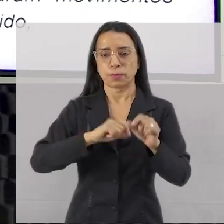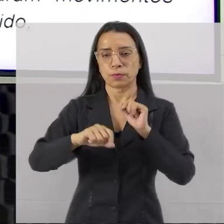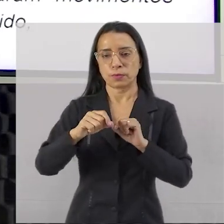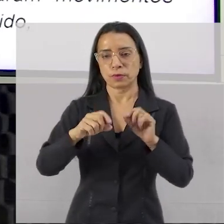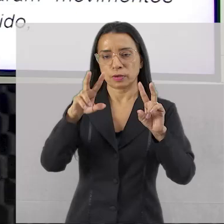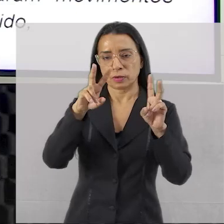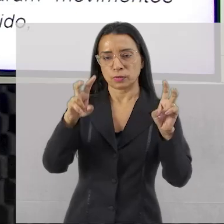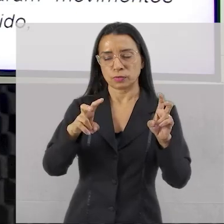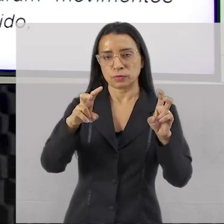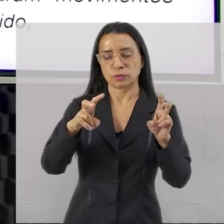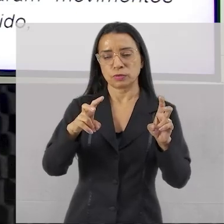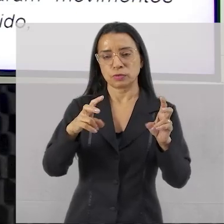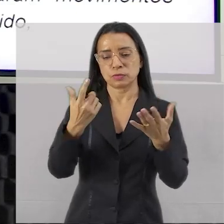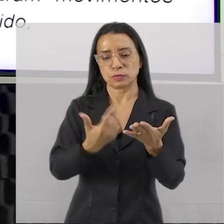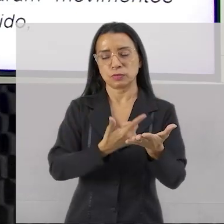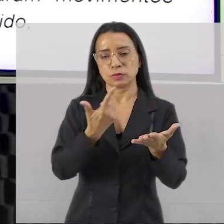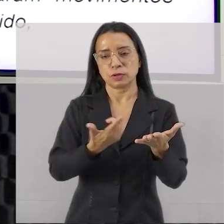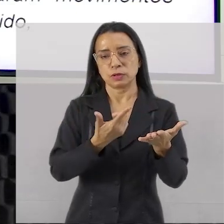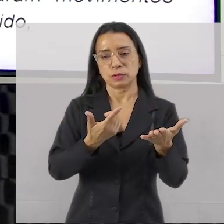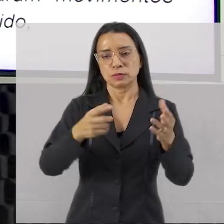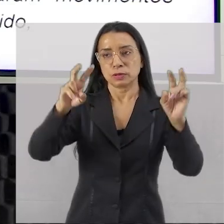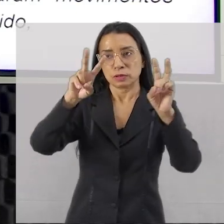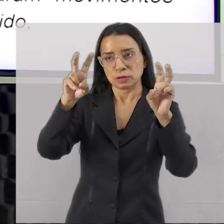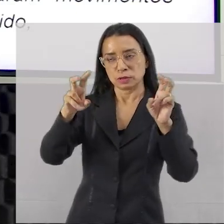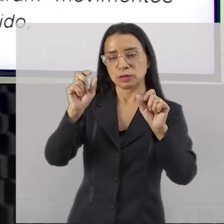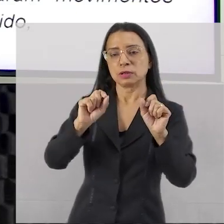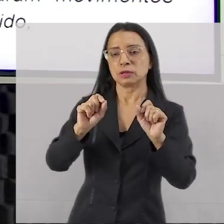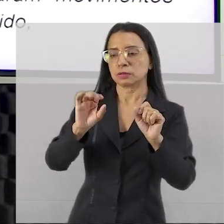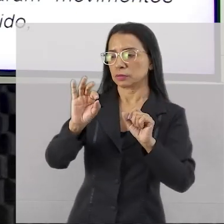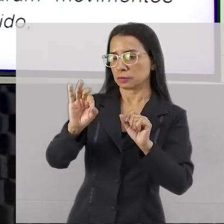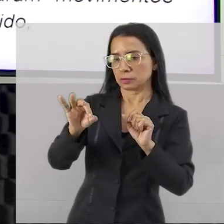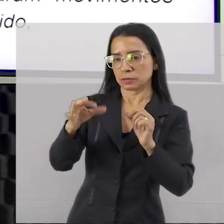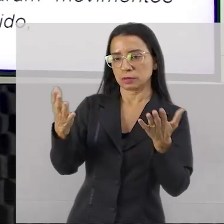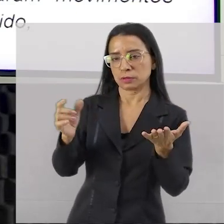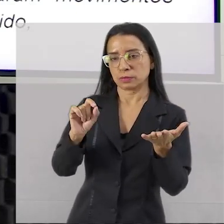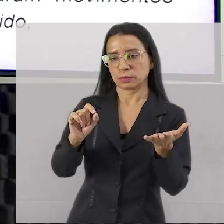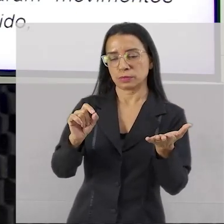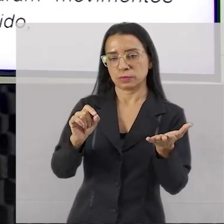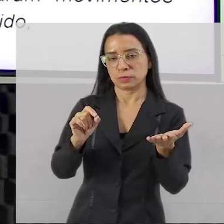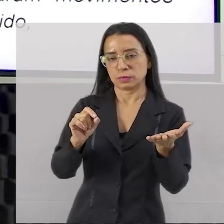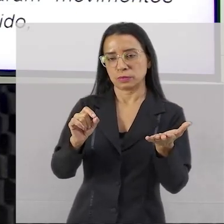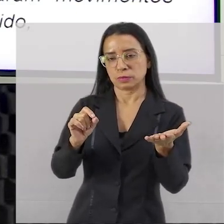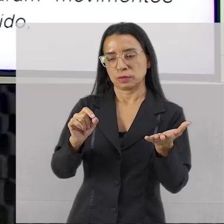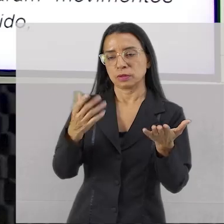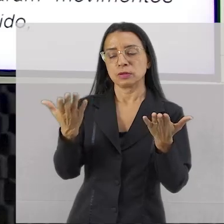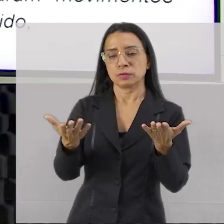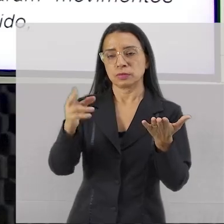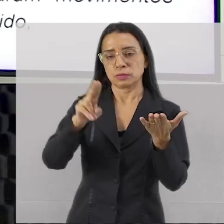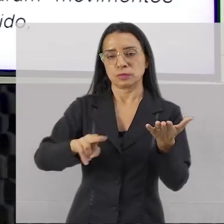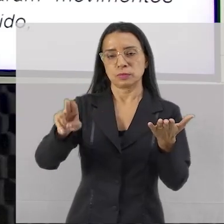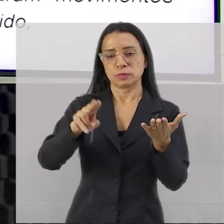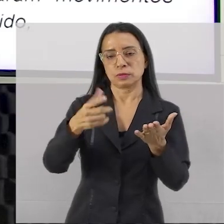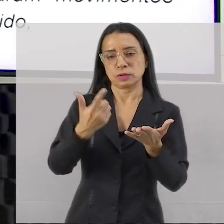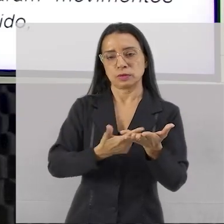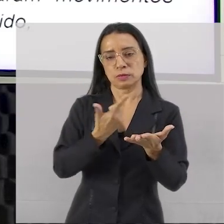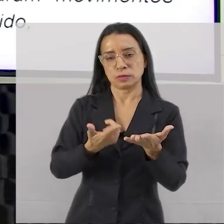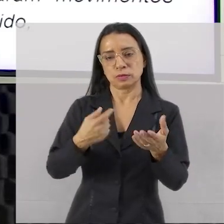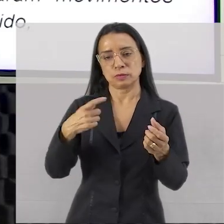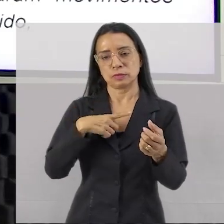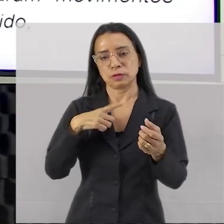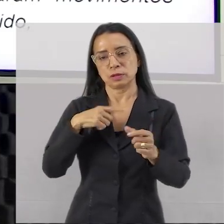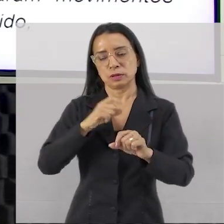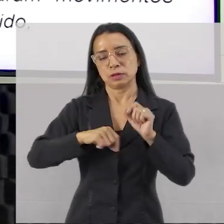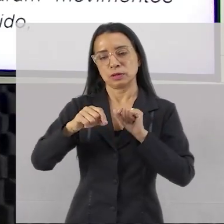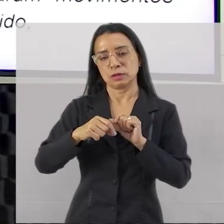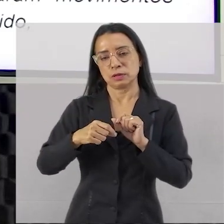o título do livro está entre aspas? É correto? É correto. Toda vez que você for utilizar um livro, você tem que colocar